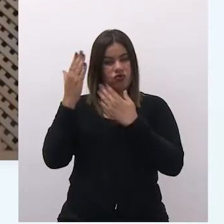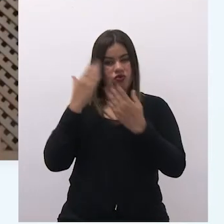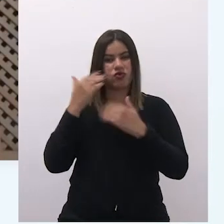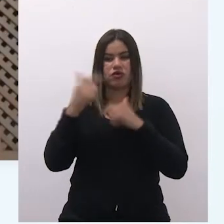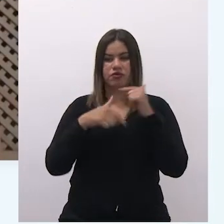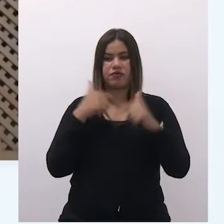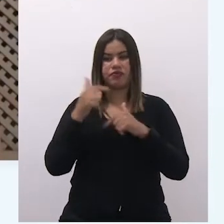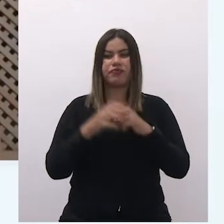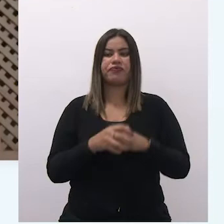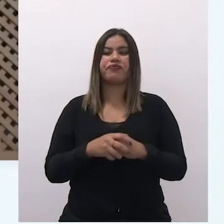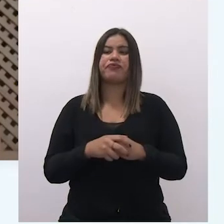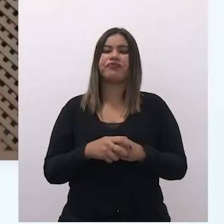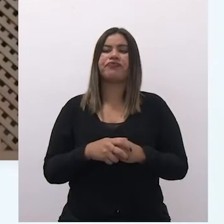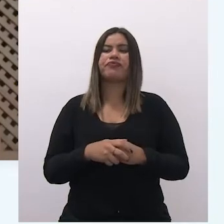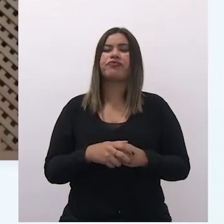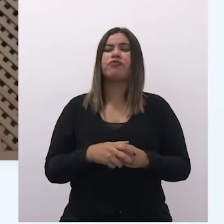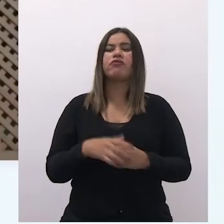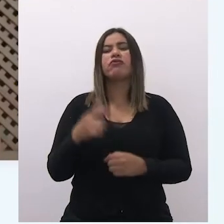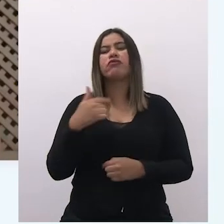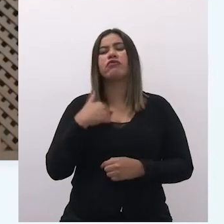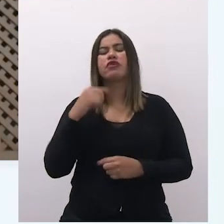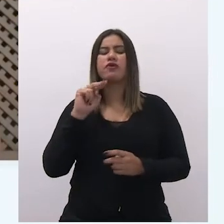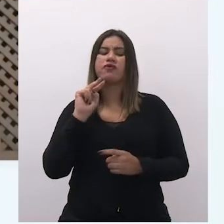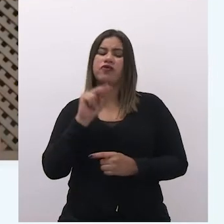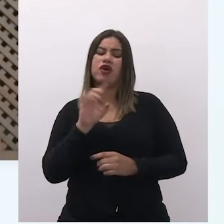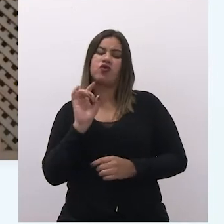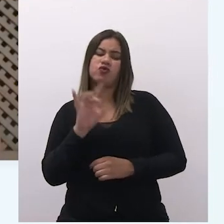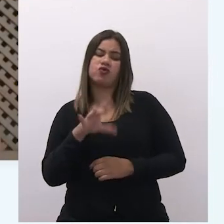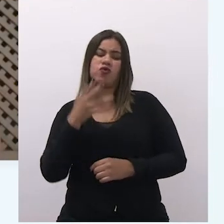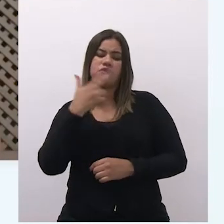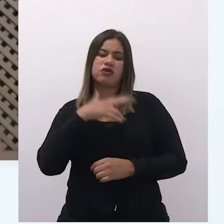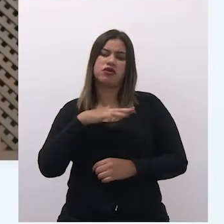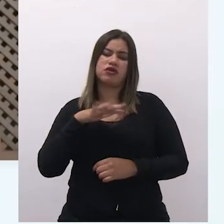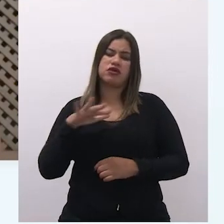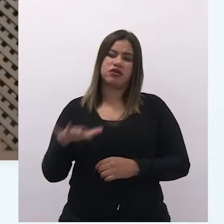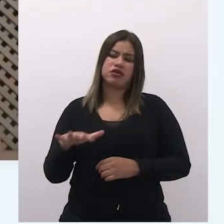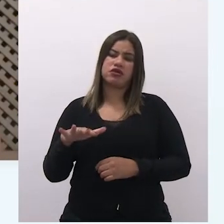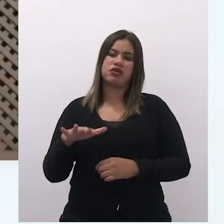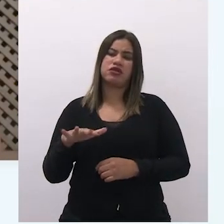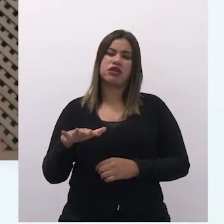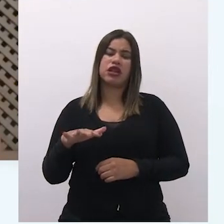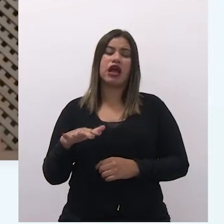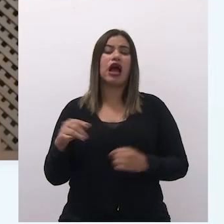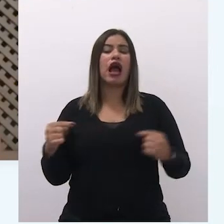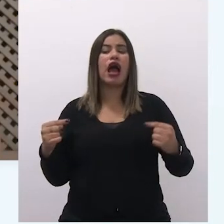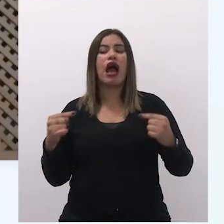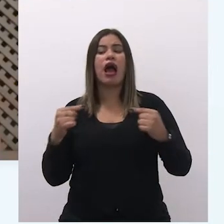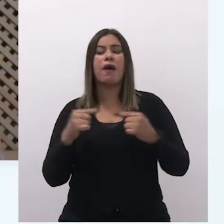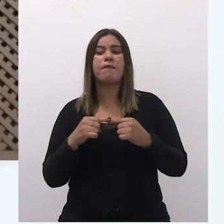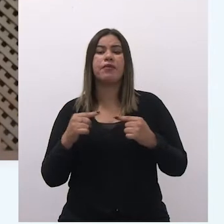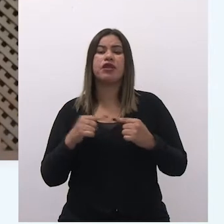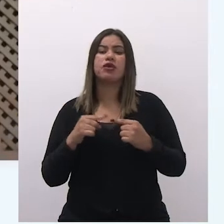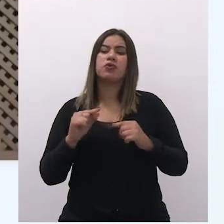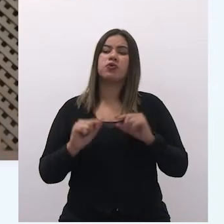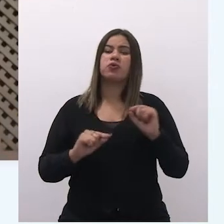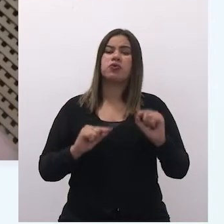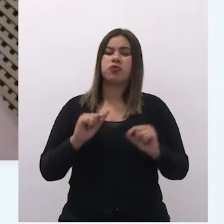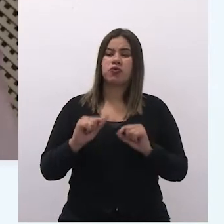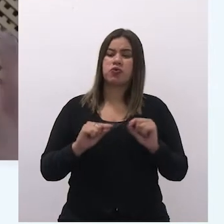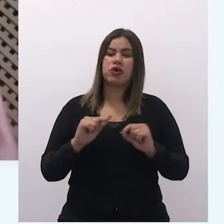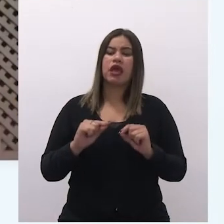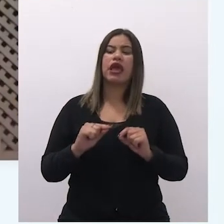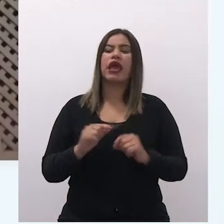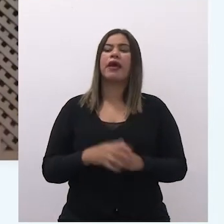o quê? Eu não posso ver só aquela criança, aquele adolescente que está ali na minha frente, como um ser que